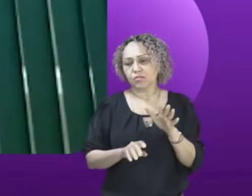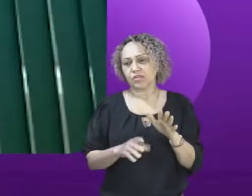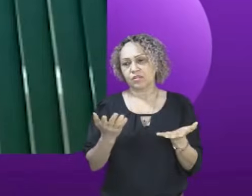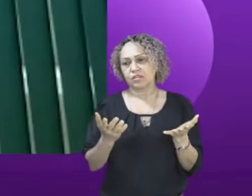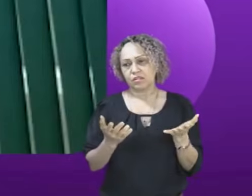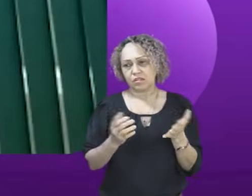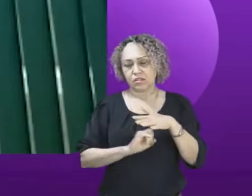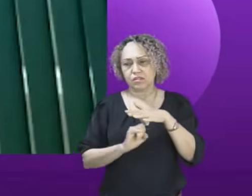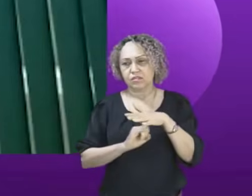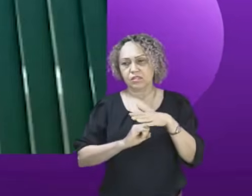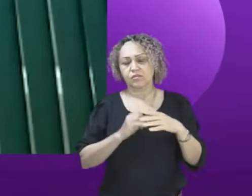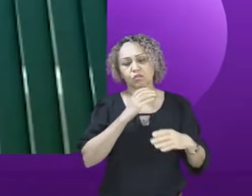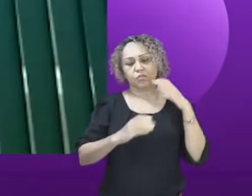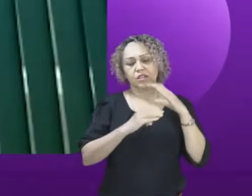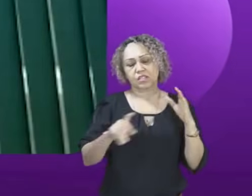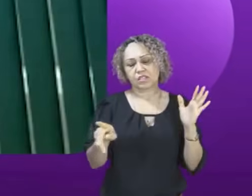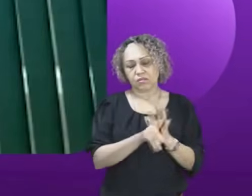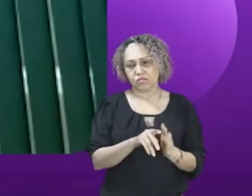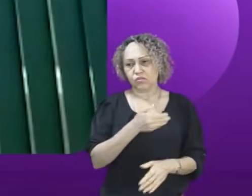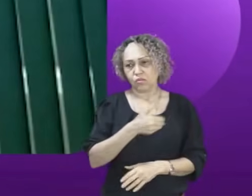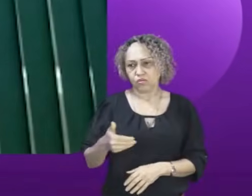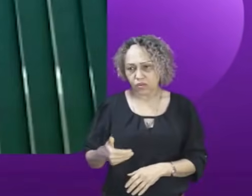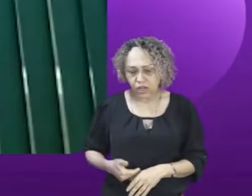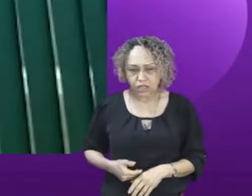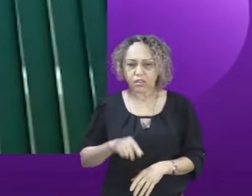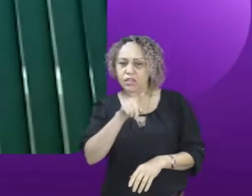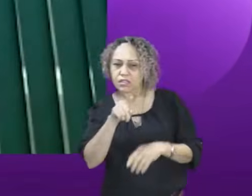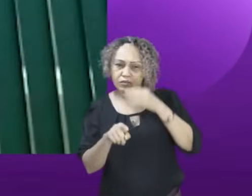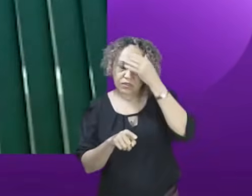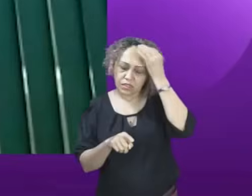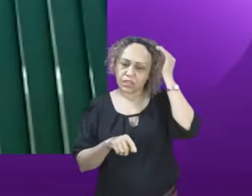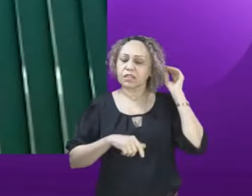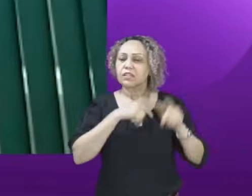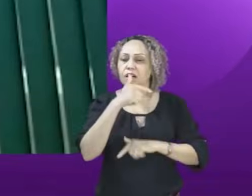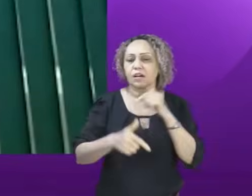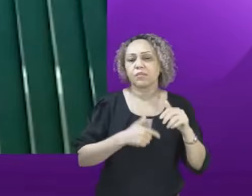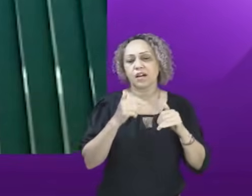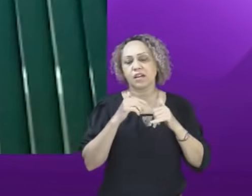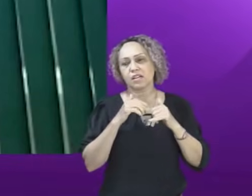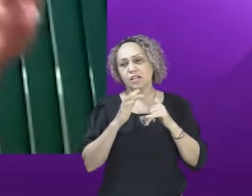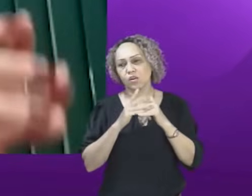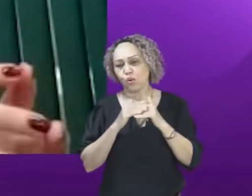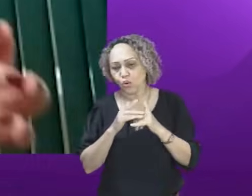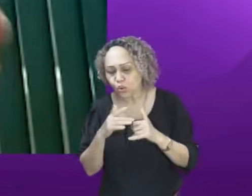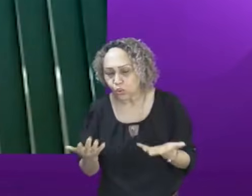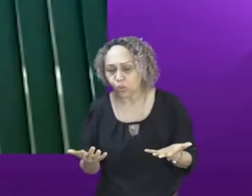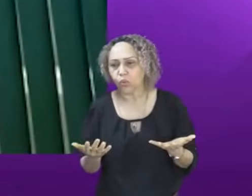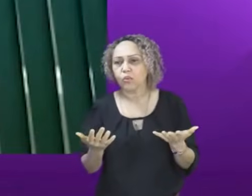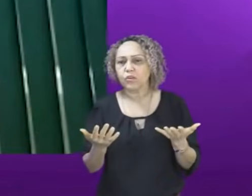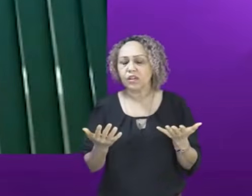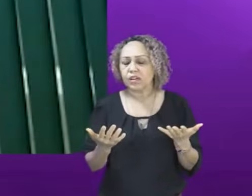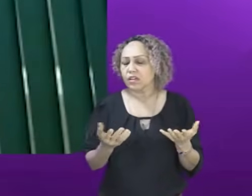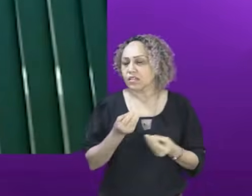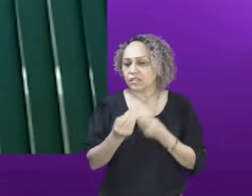aí, se você é um assessor, se você é um influenciador, o nosso trabalho é o que? Ele está ligado nas notícias e